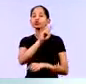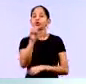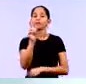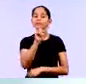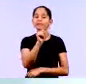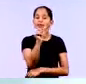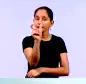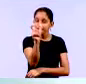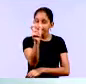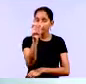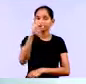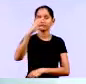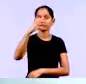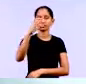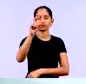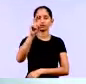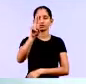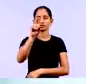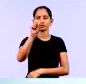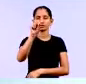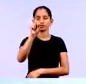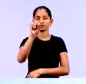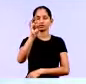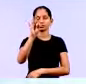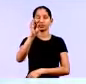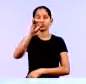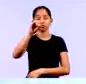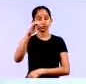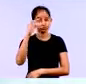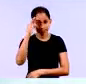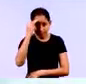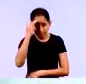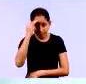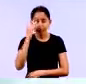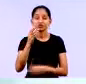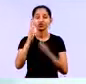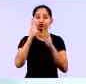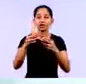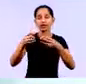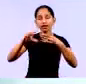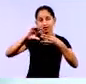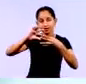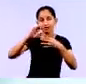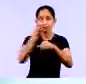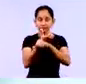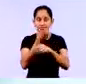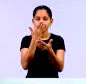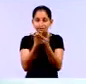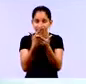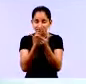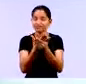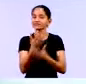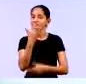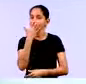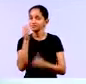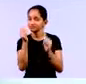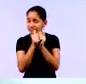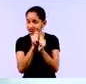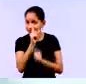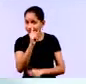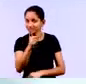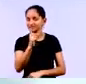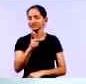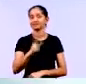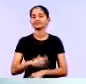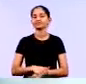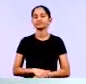usando, custo, tá? Então, custo que vocês, em contabilidade de custos, já estão afinados também, que eu estou acompanhando a aula juntamente com